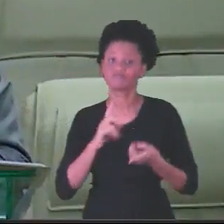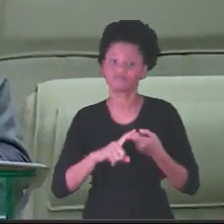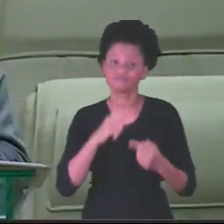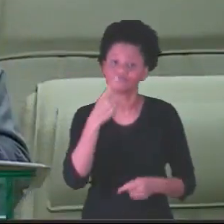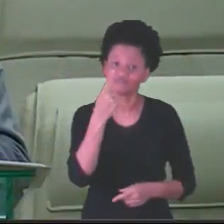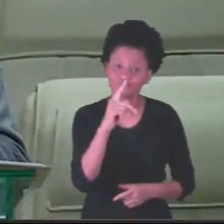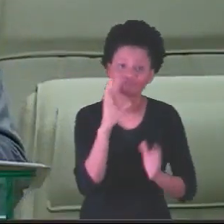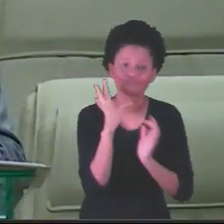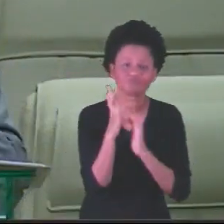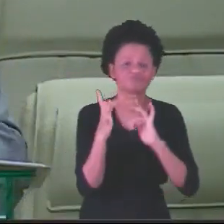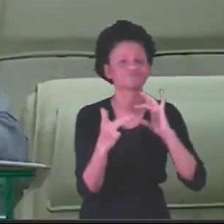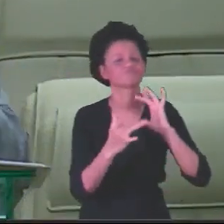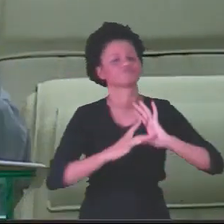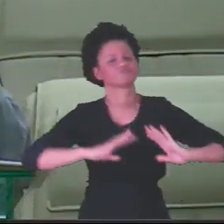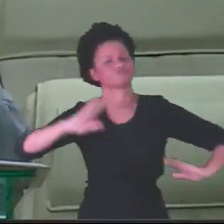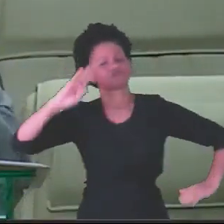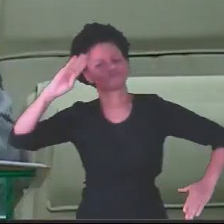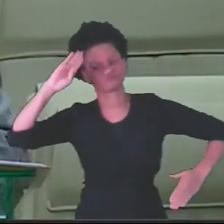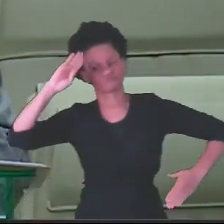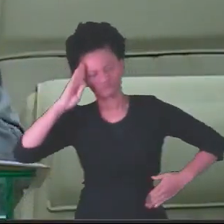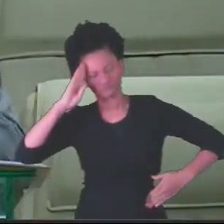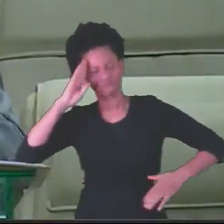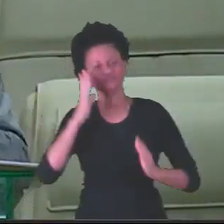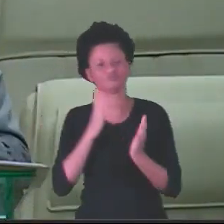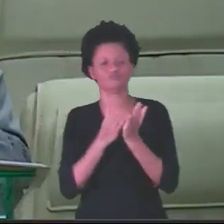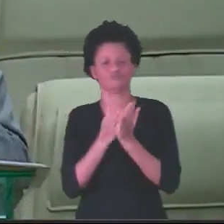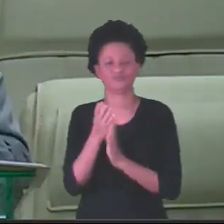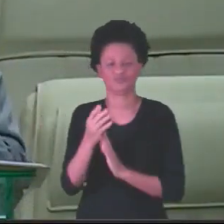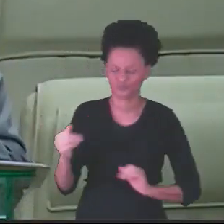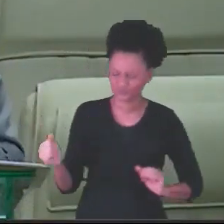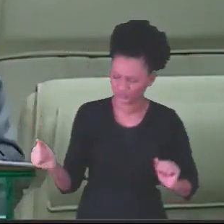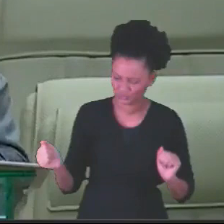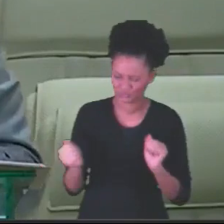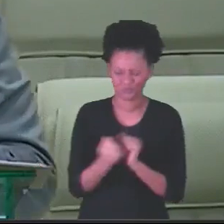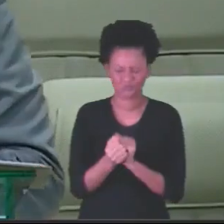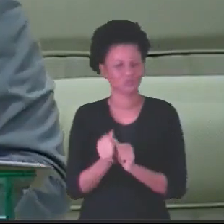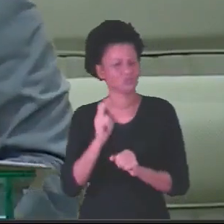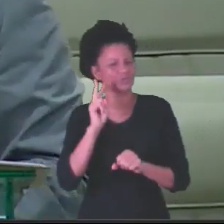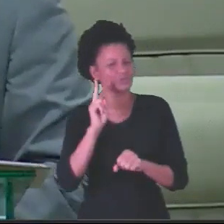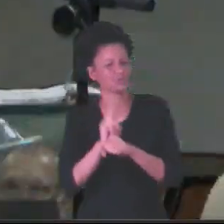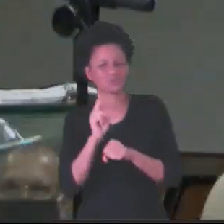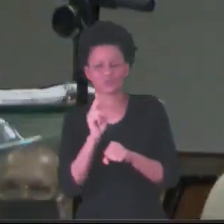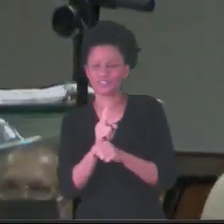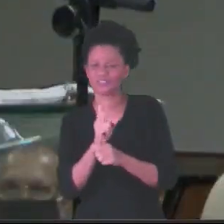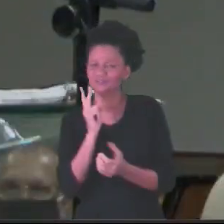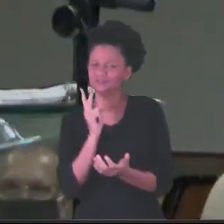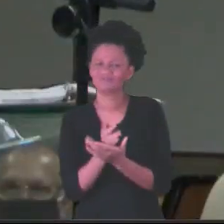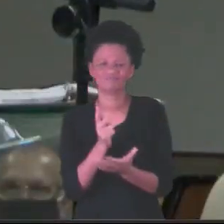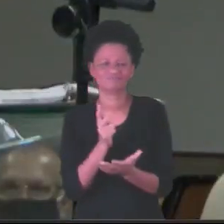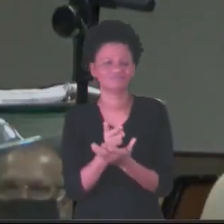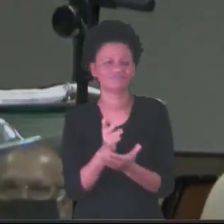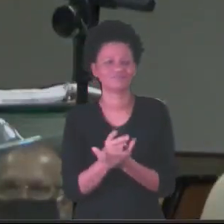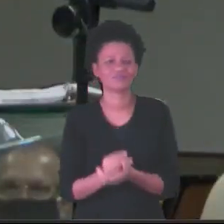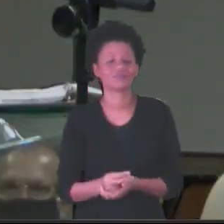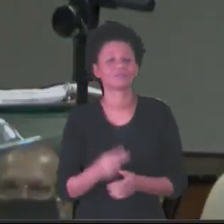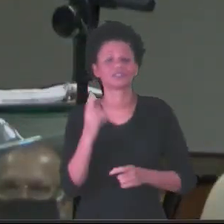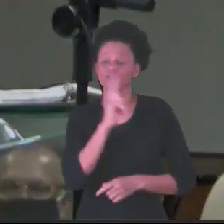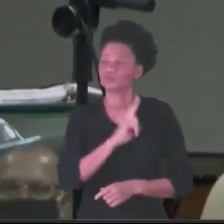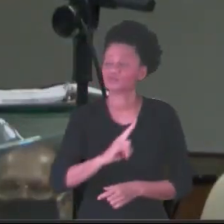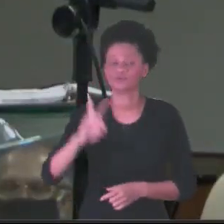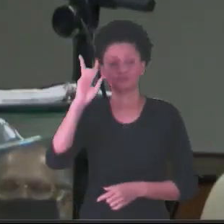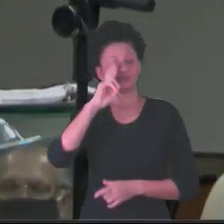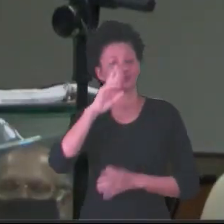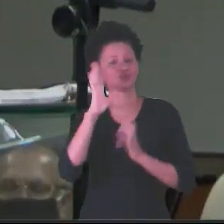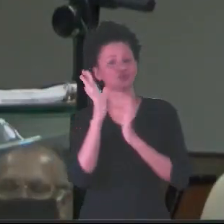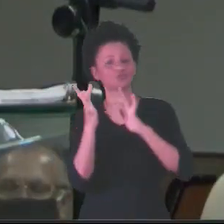fiel e é aquele que está do teu lado para te guardar em todas as coisas para que o nome de jesus